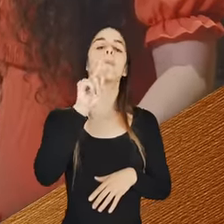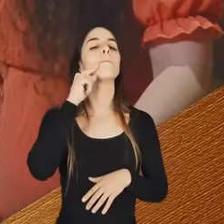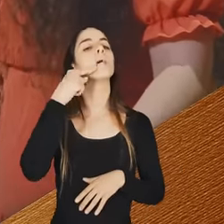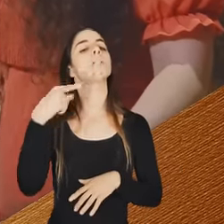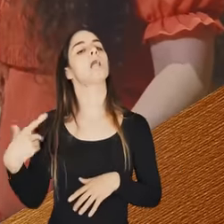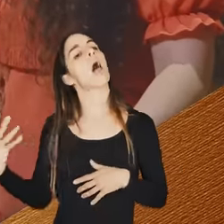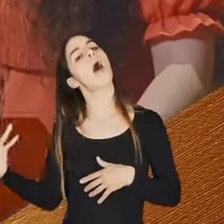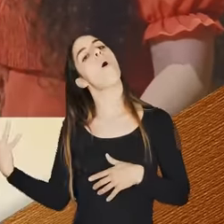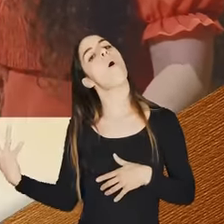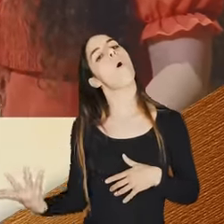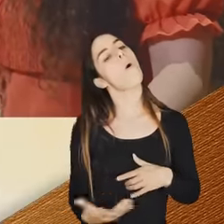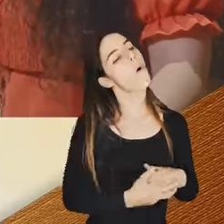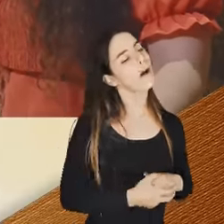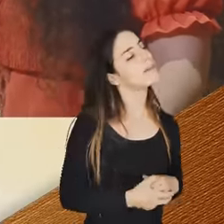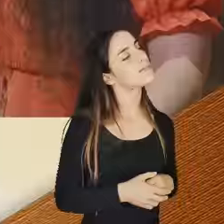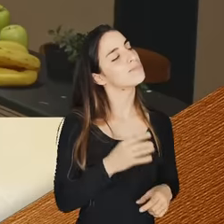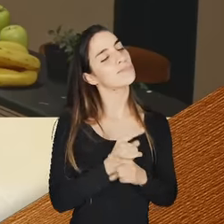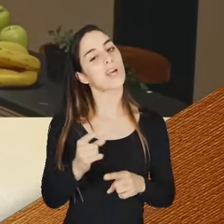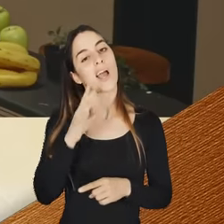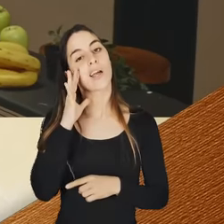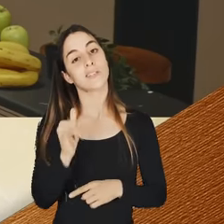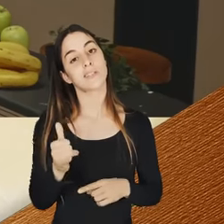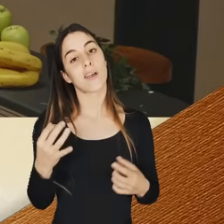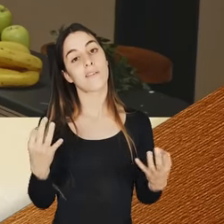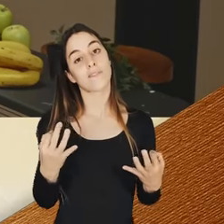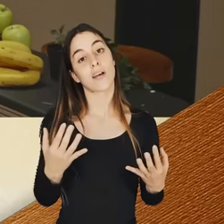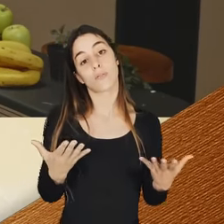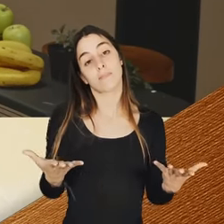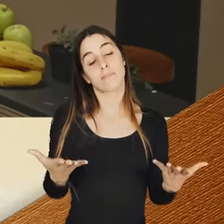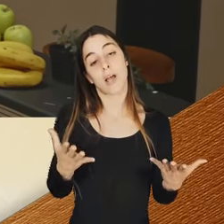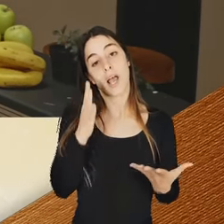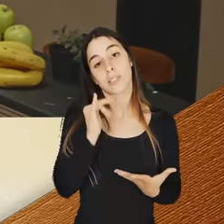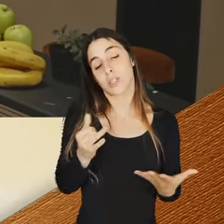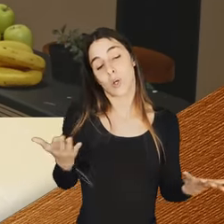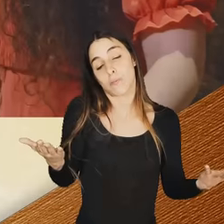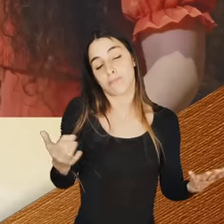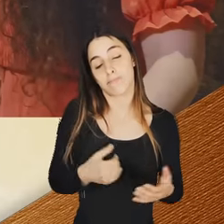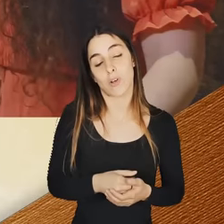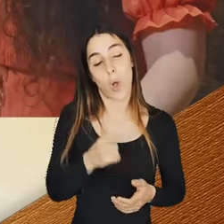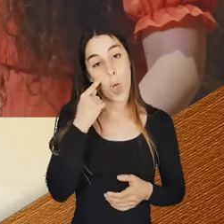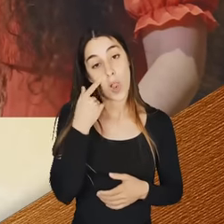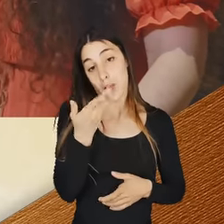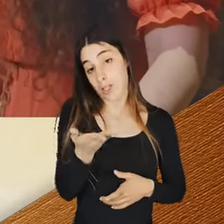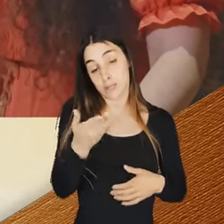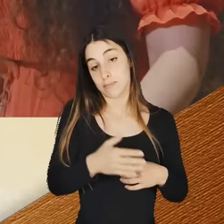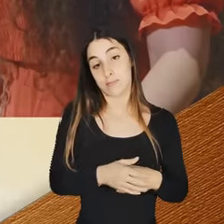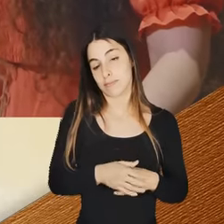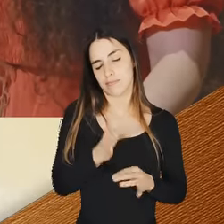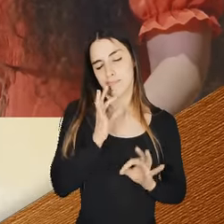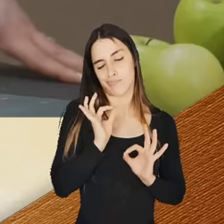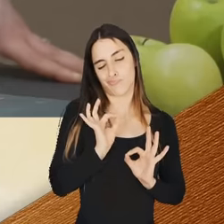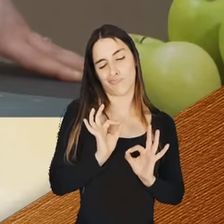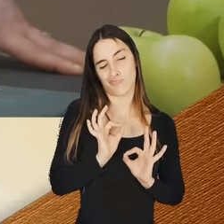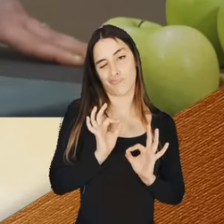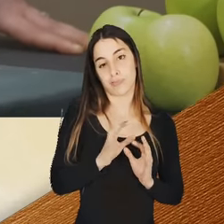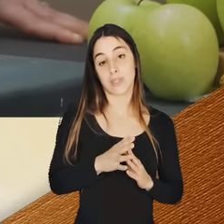maçã. Porque é assim, agora dá-lhe aquele toque assim, ó. Mas... olha aqui. Très bien. E só